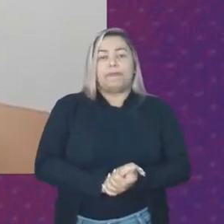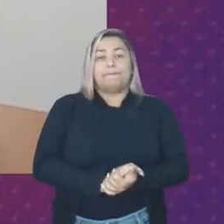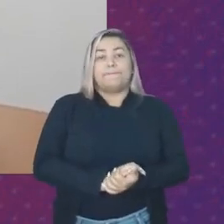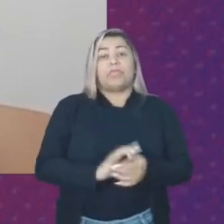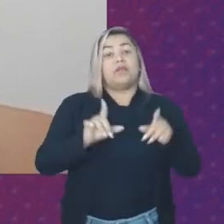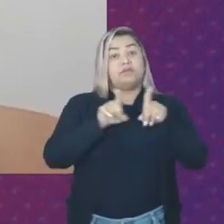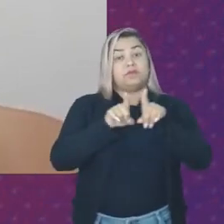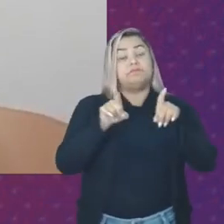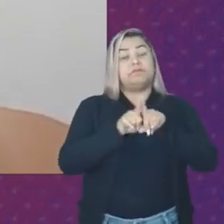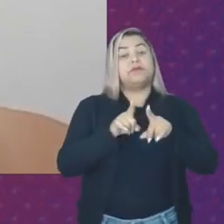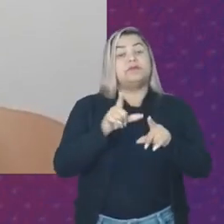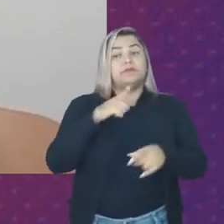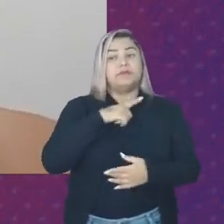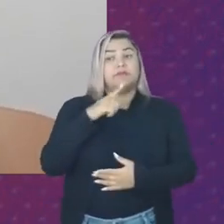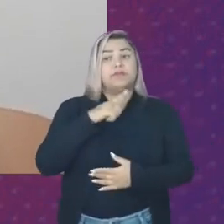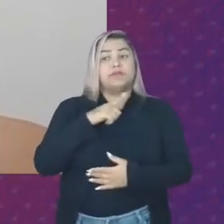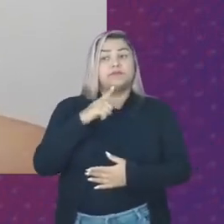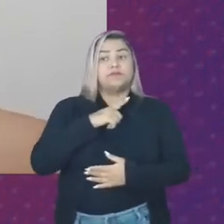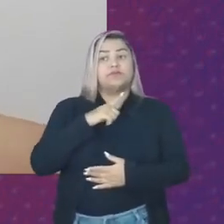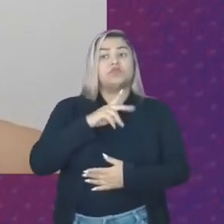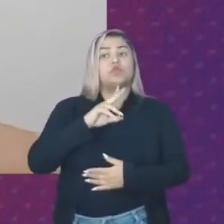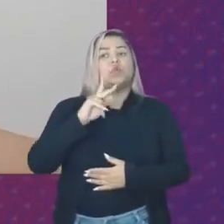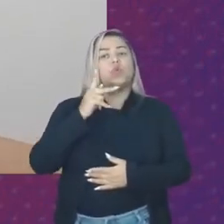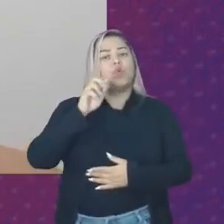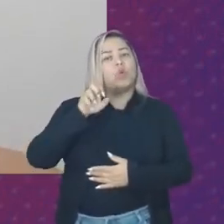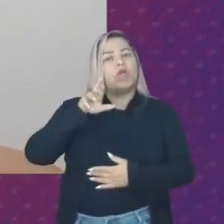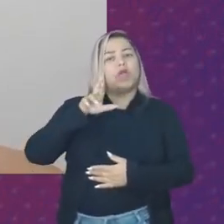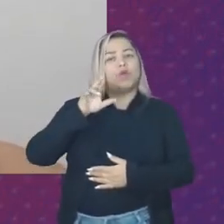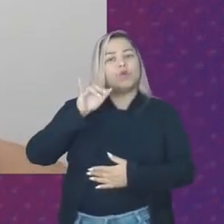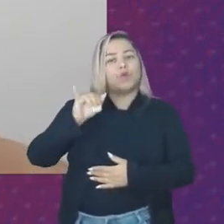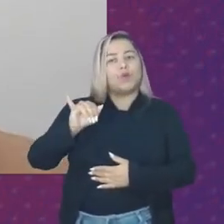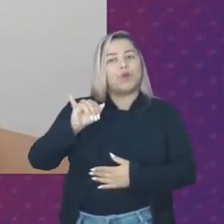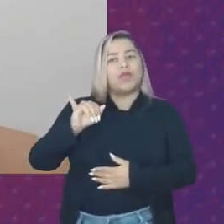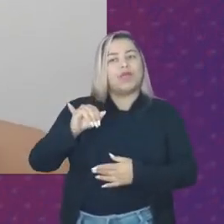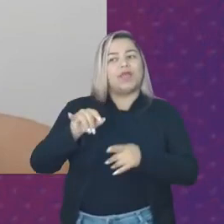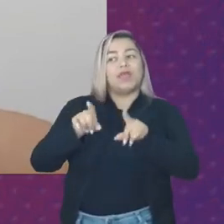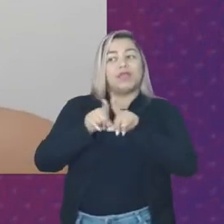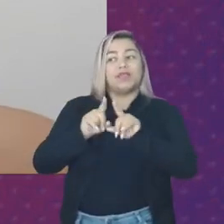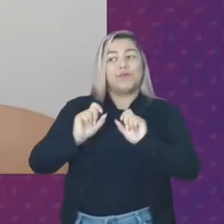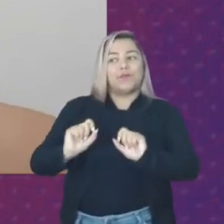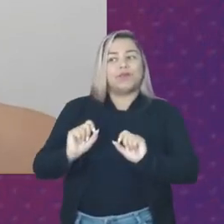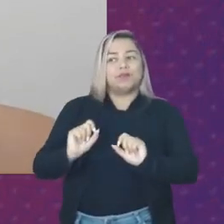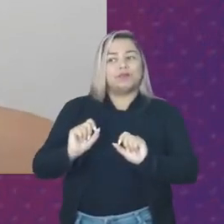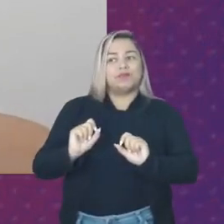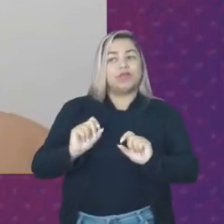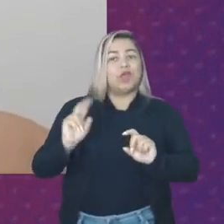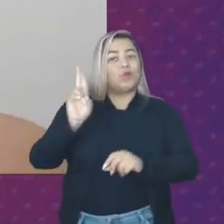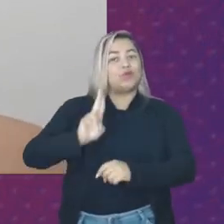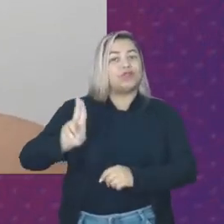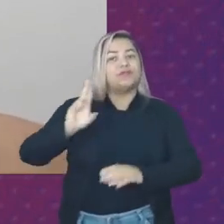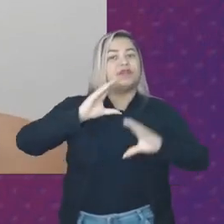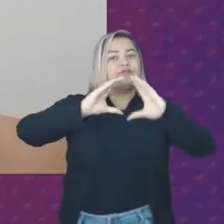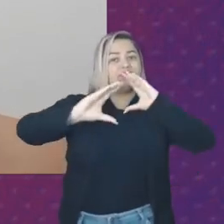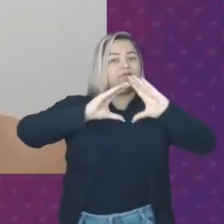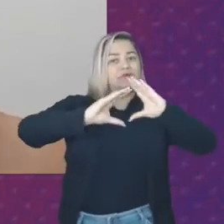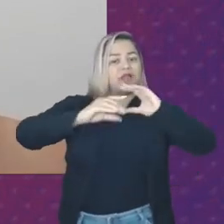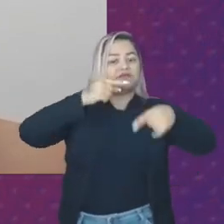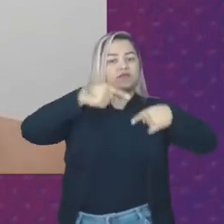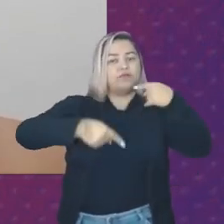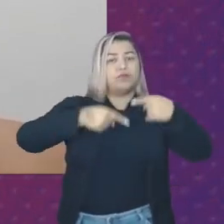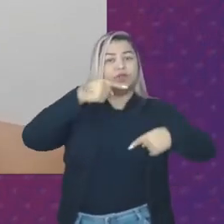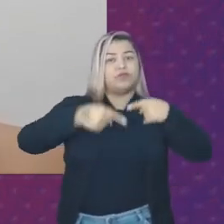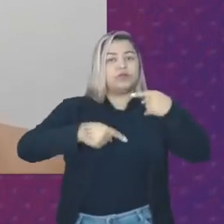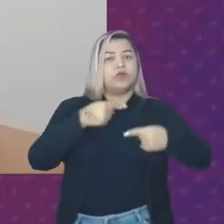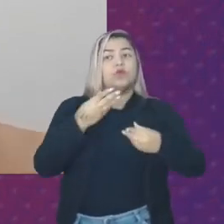Também a gente tem um arquétipo do herói. O herói é um dos arquétipos que é mais utilizado na comunicação política